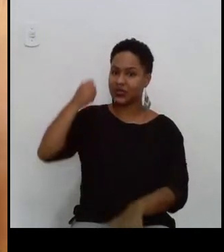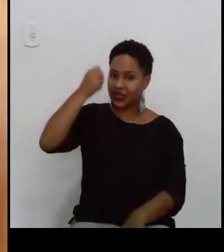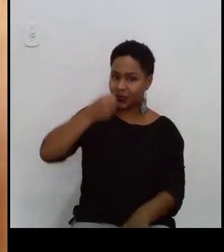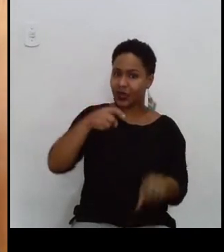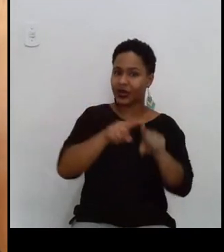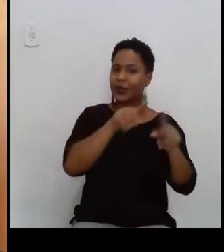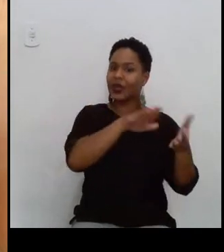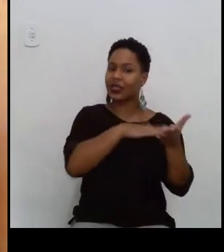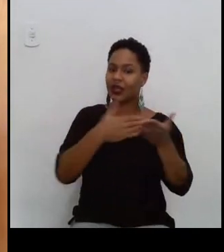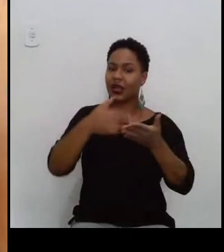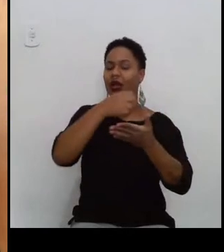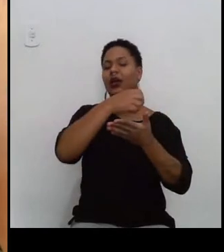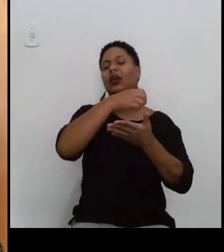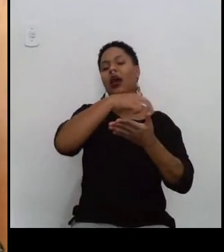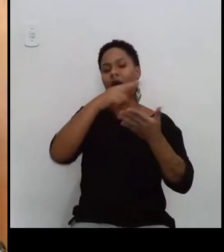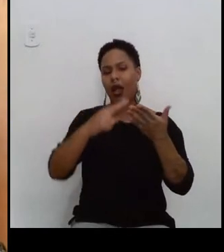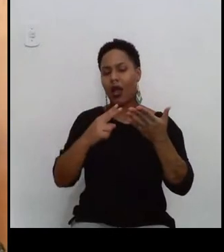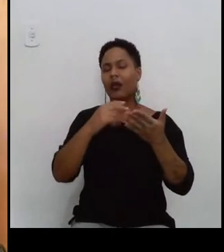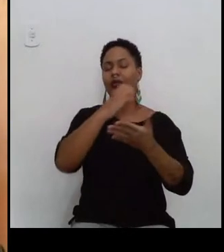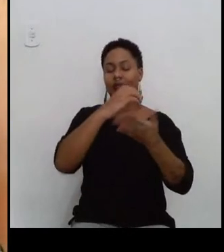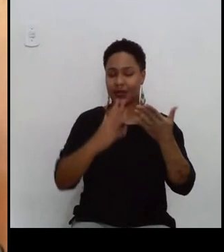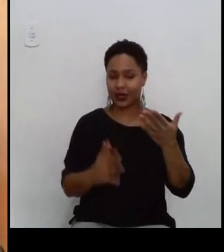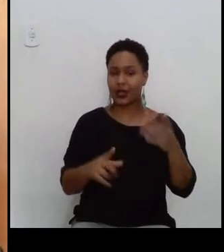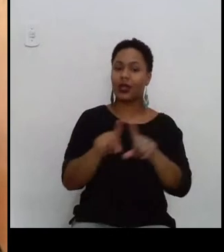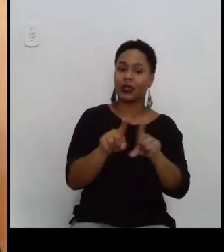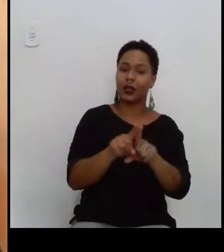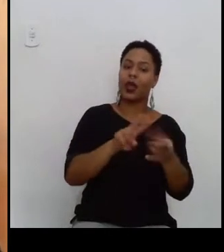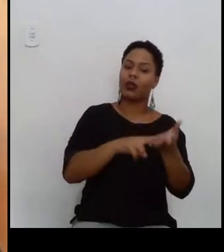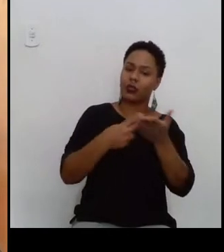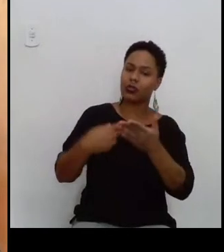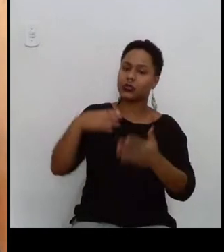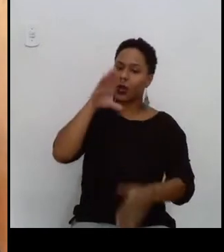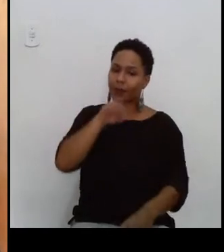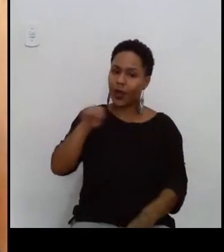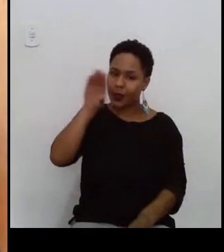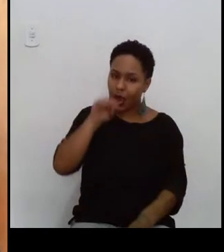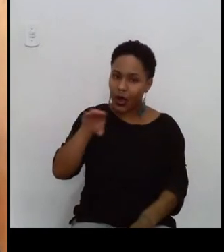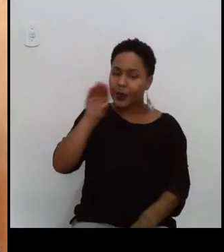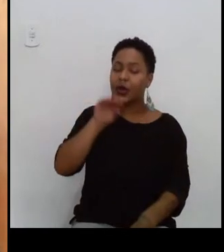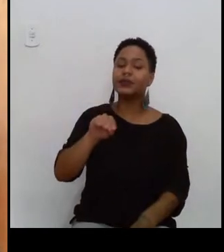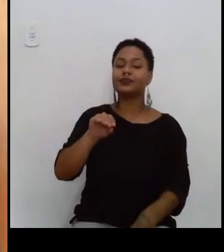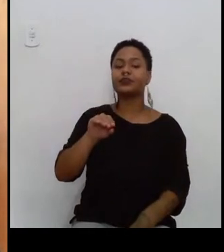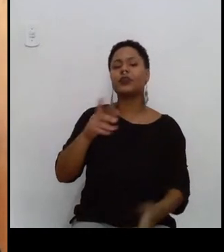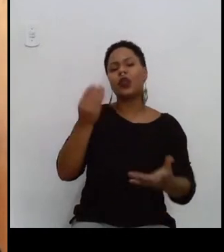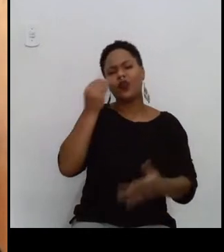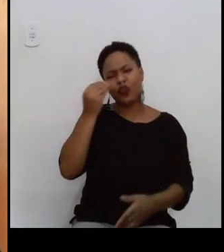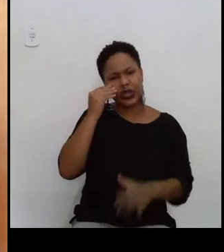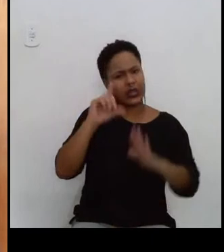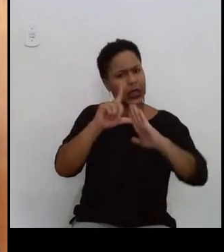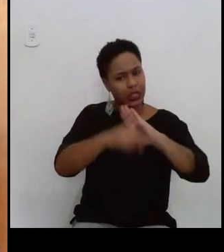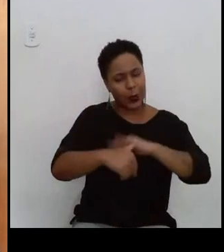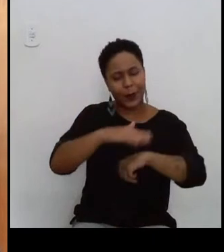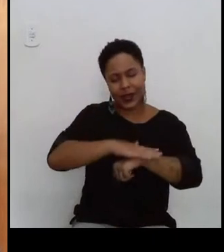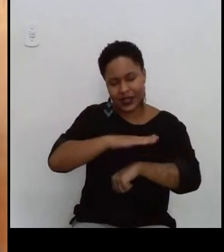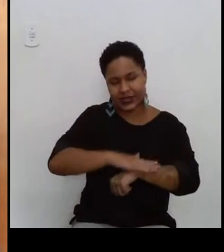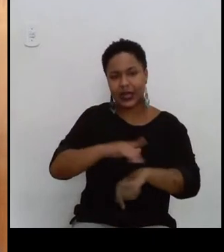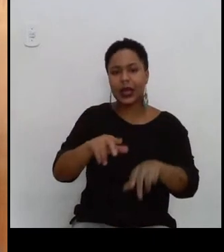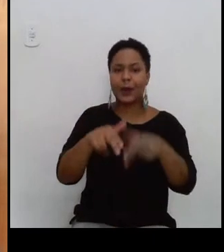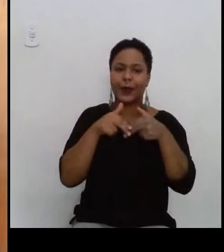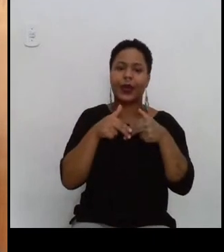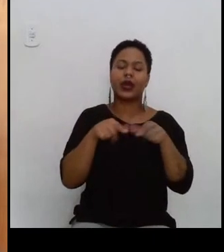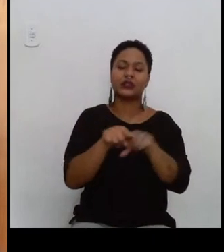e assim Pocinho é encantarei não bastante tempo assim não está enviando o território e